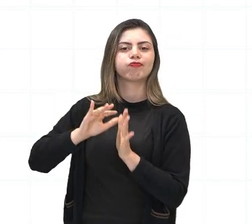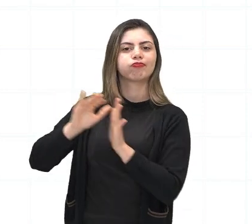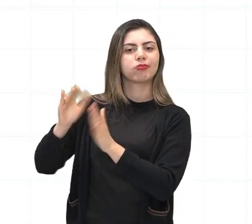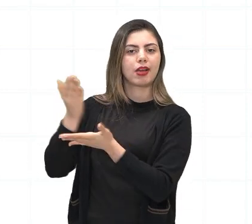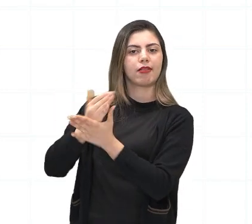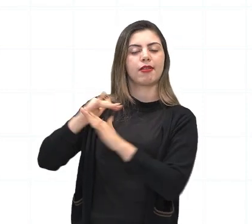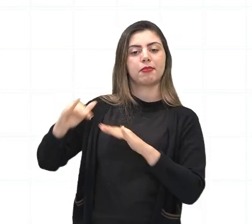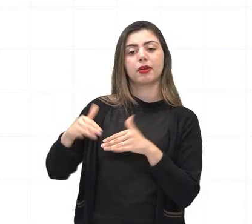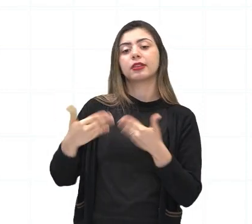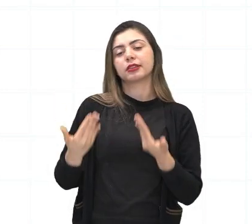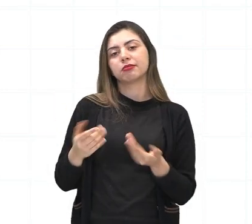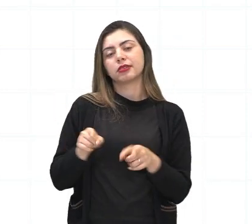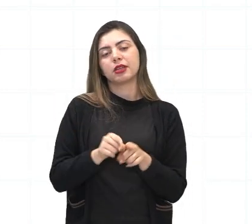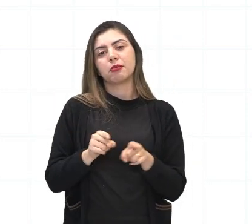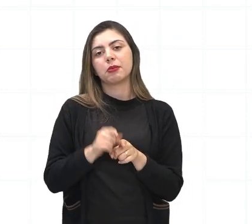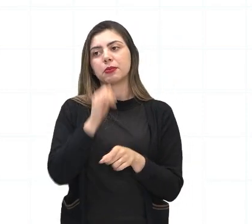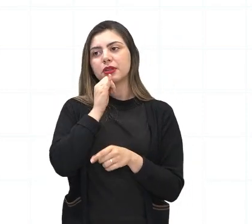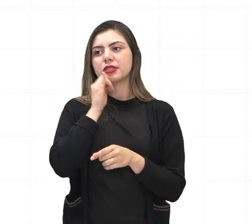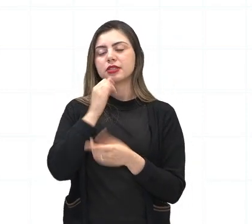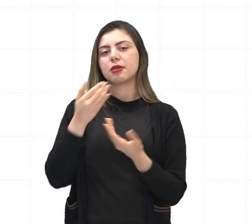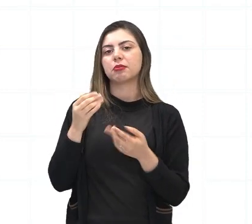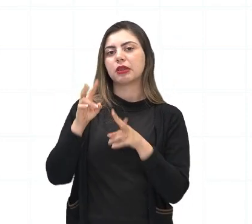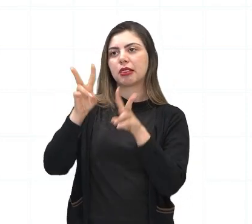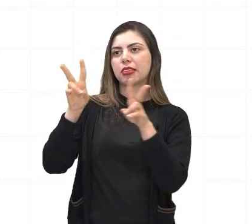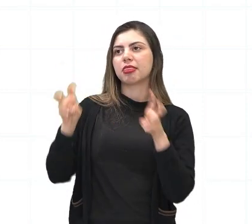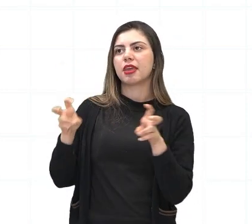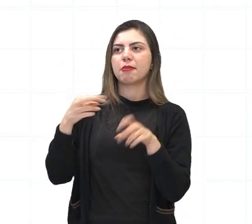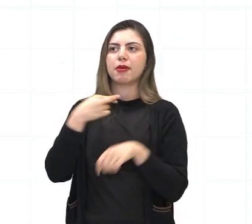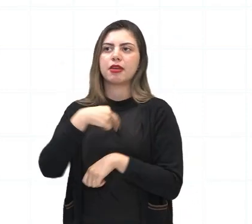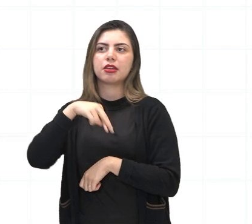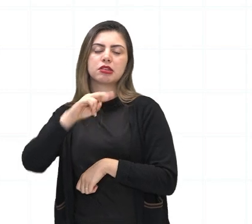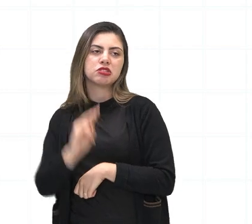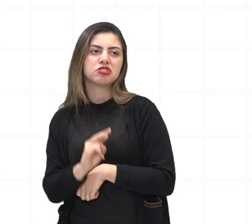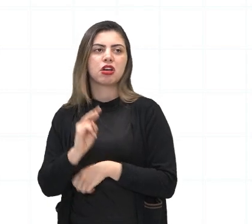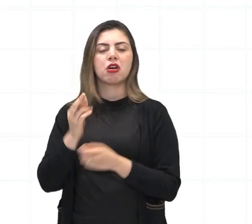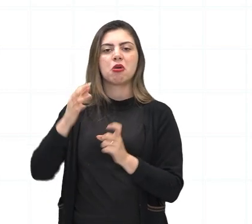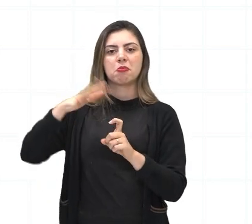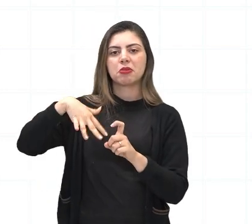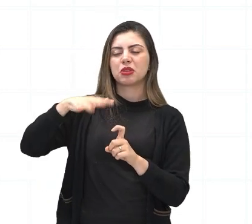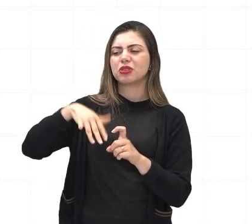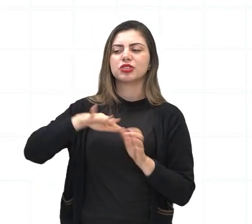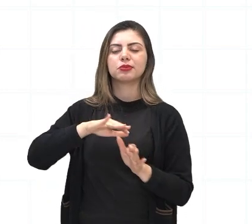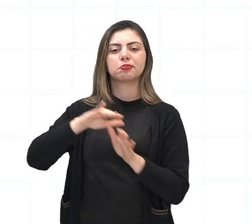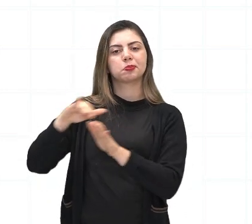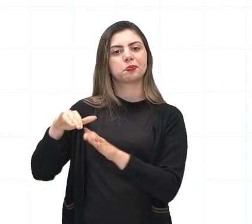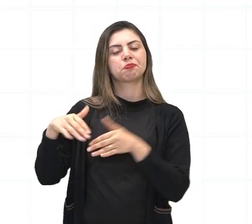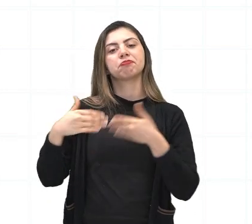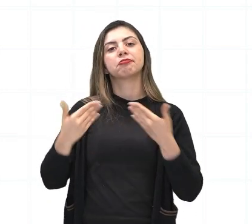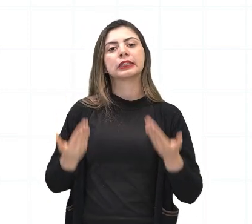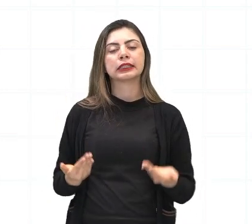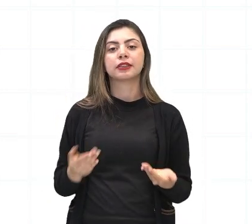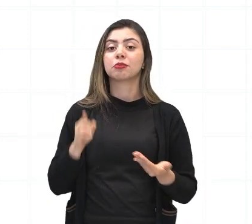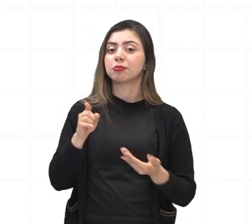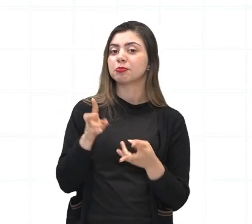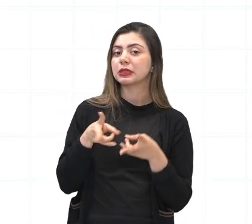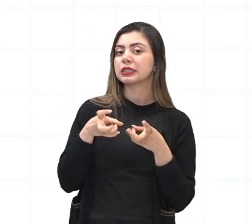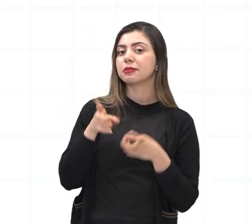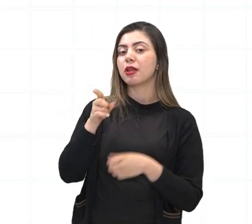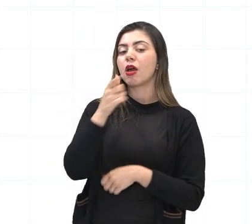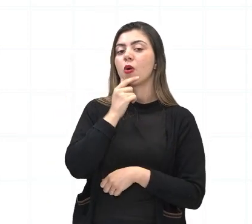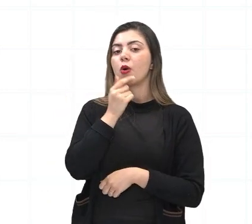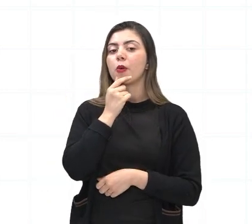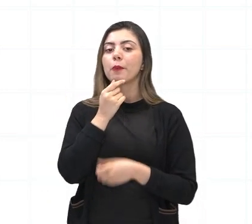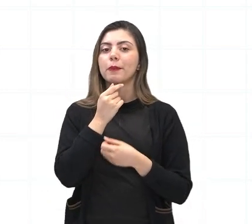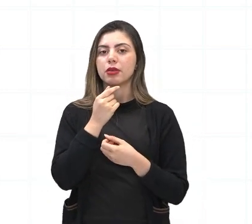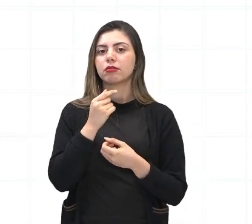temas que essa sugeria como a mitologia religião e fatos históricos Então colbert traz aí né é